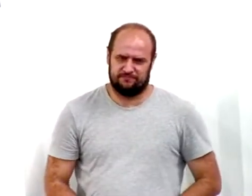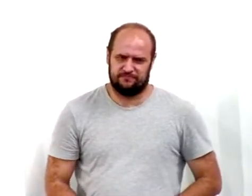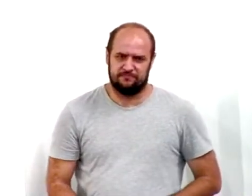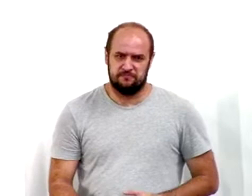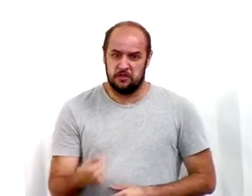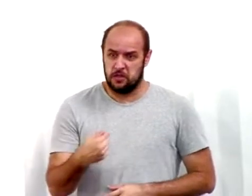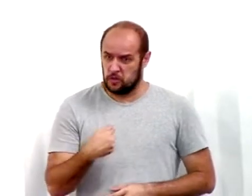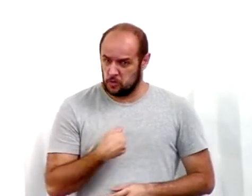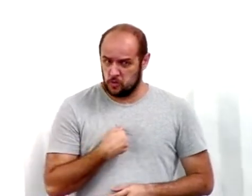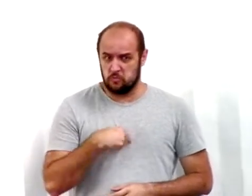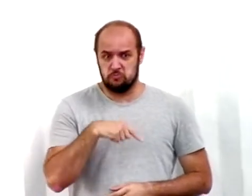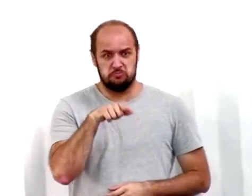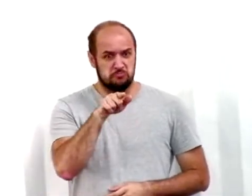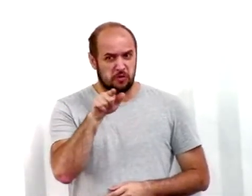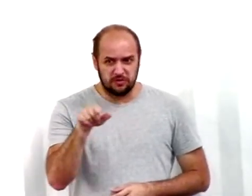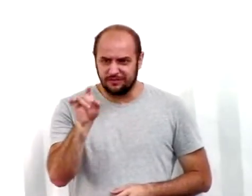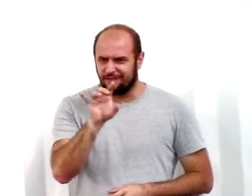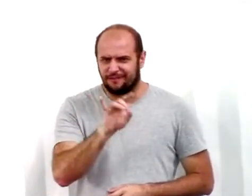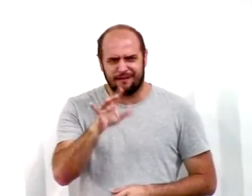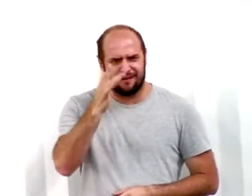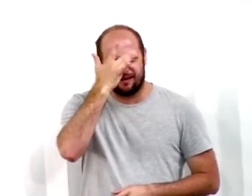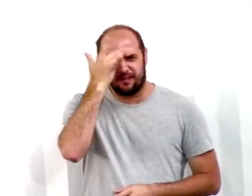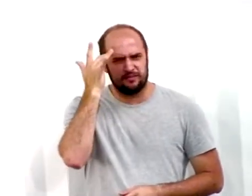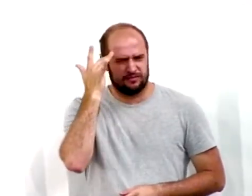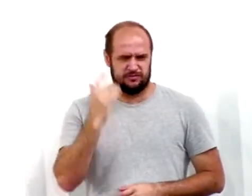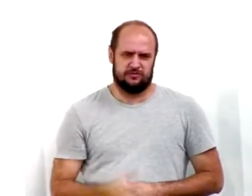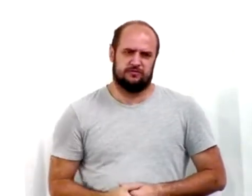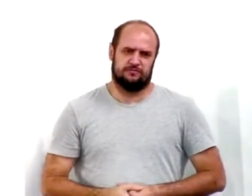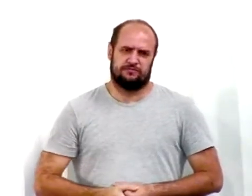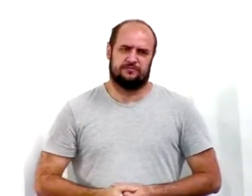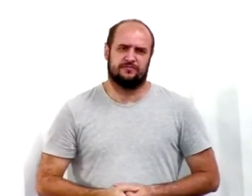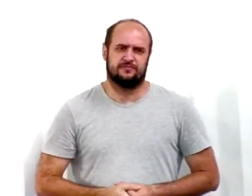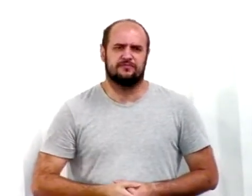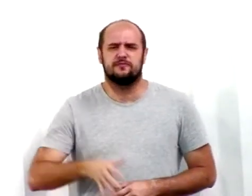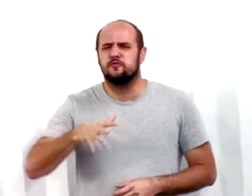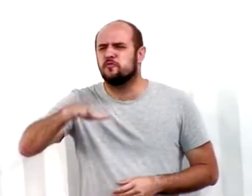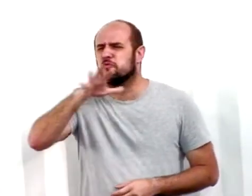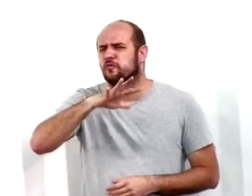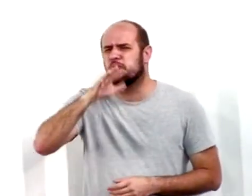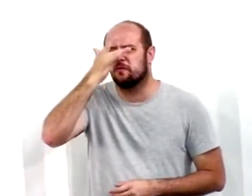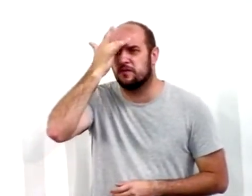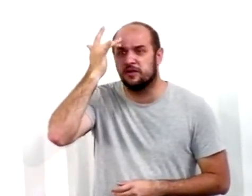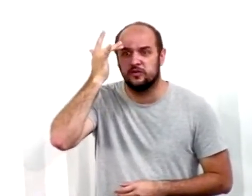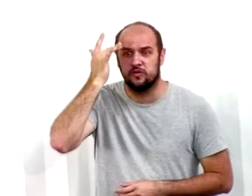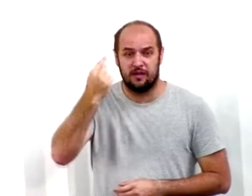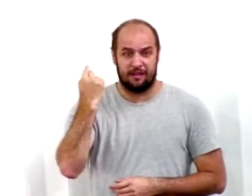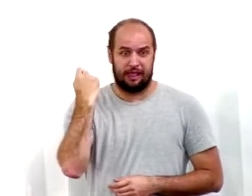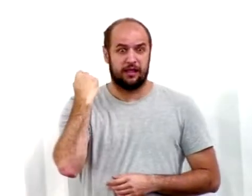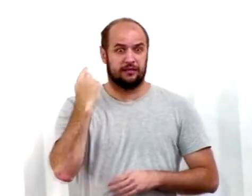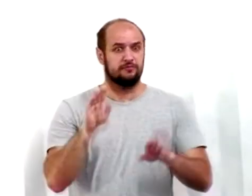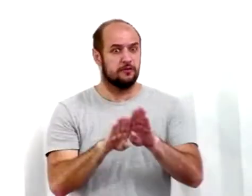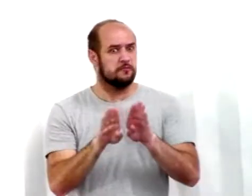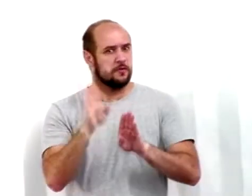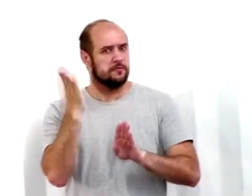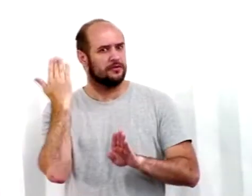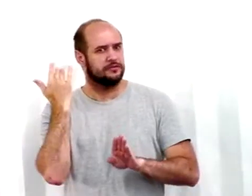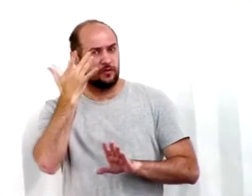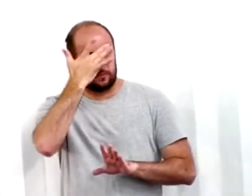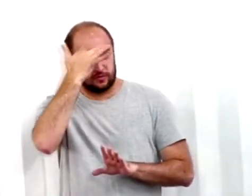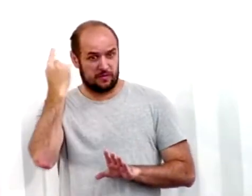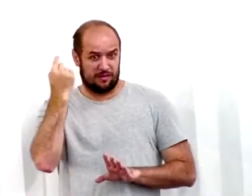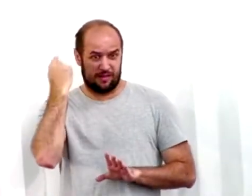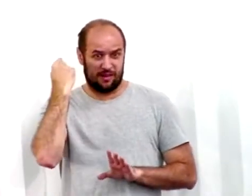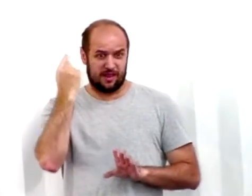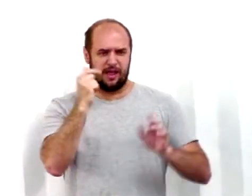para mim e para você, para aqueles crentes lá em Corinto, para que eles pudessem fugir da